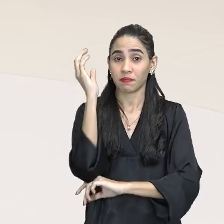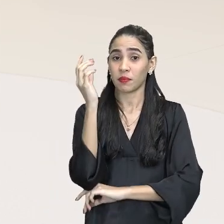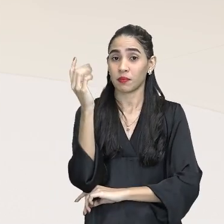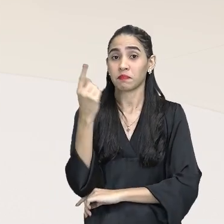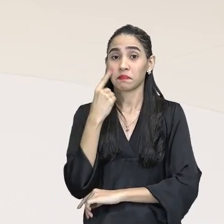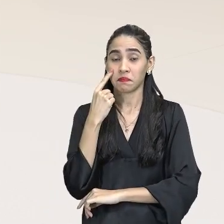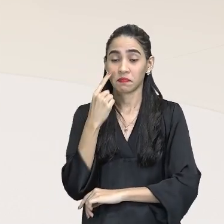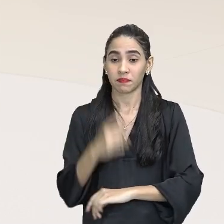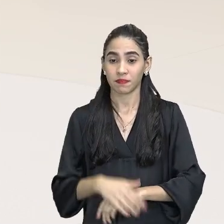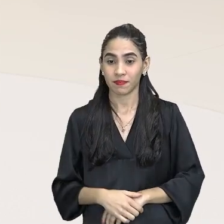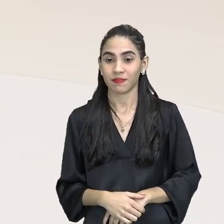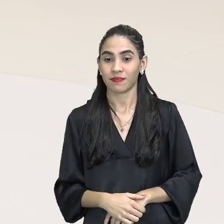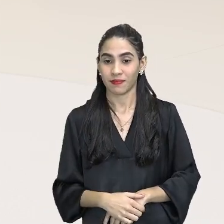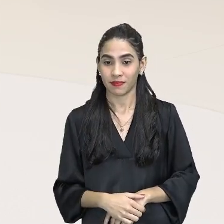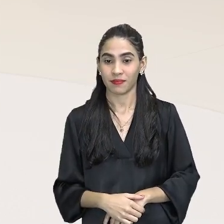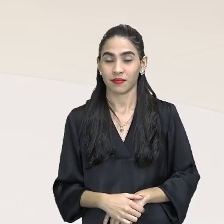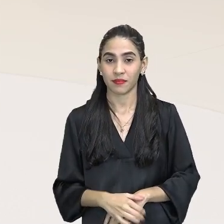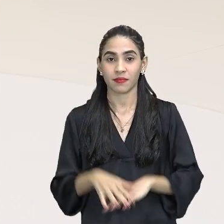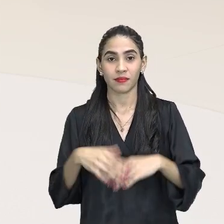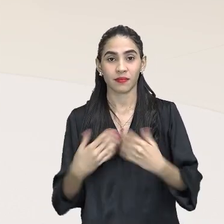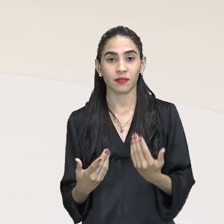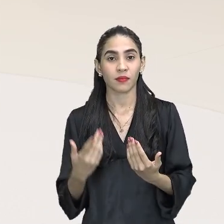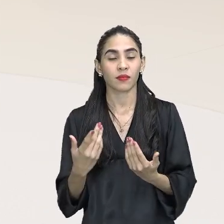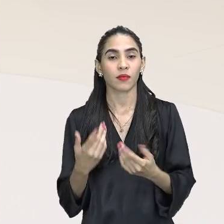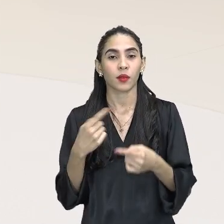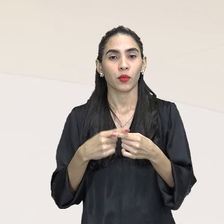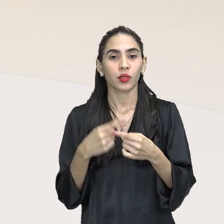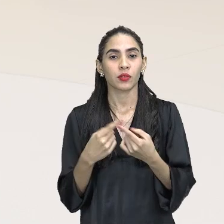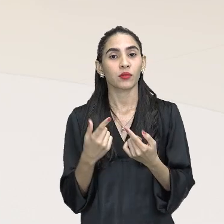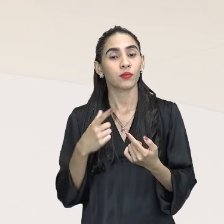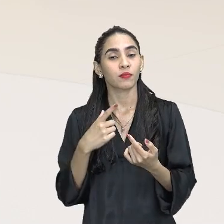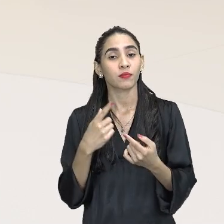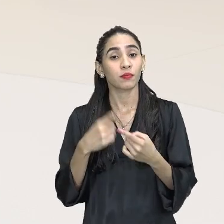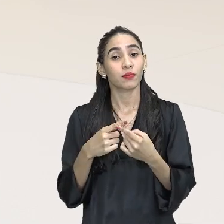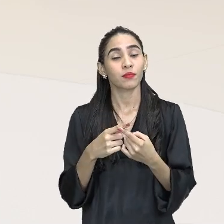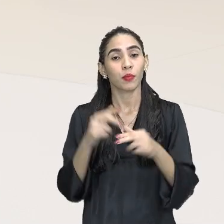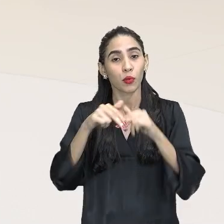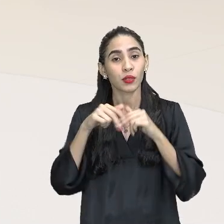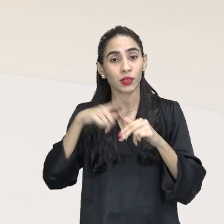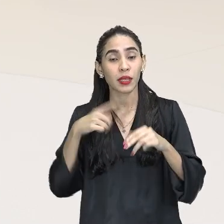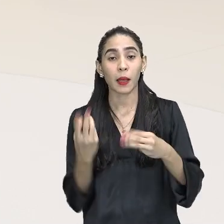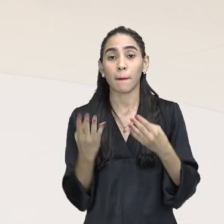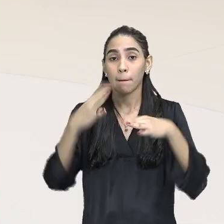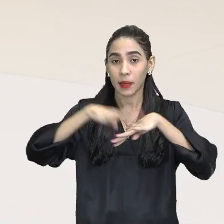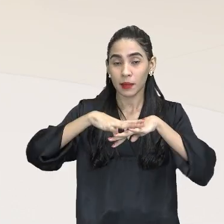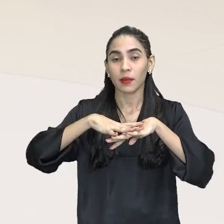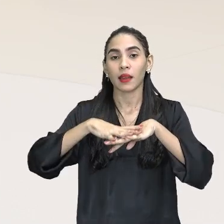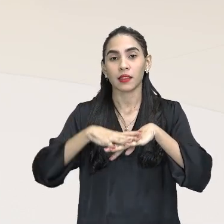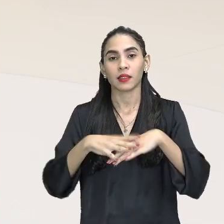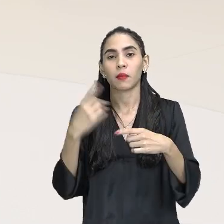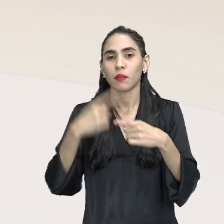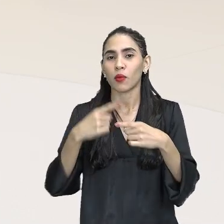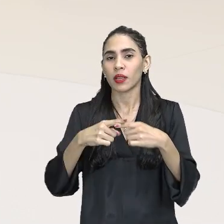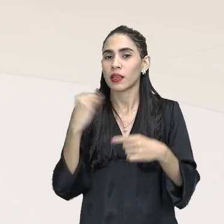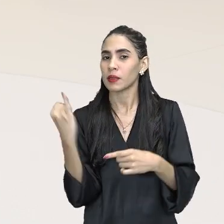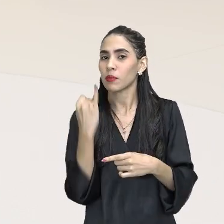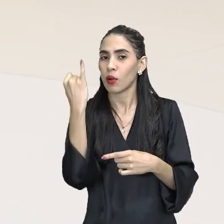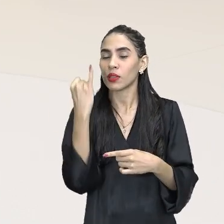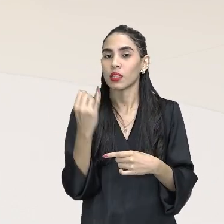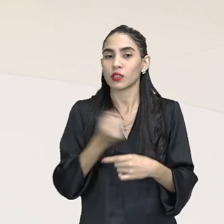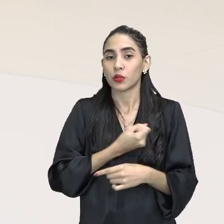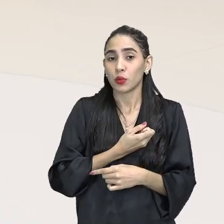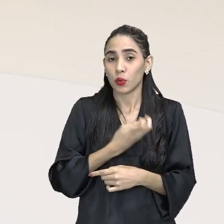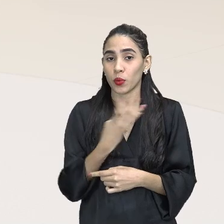observou. Exatamente. Então, é para isso que nós temos a matemática. A matemática vem aí para quantificar, para